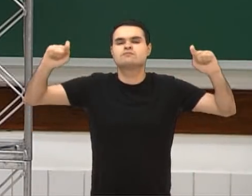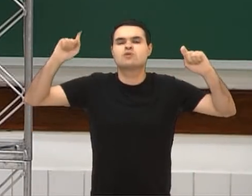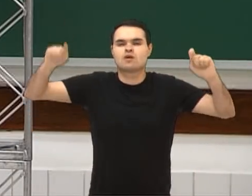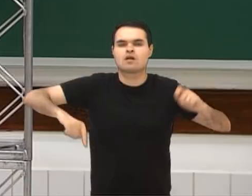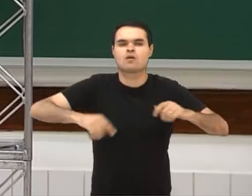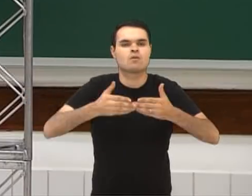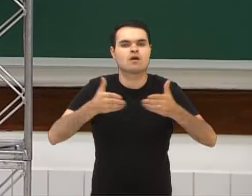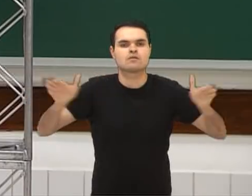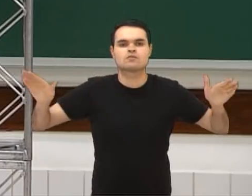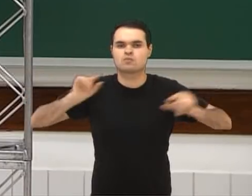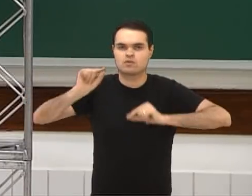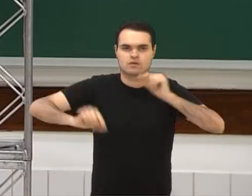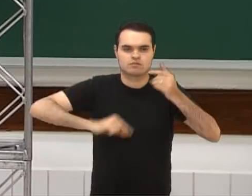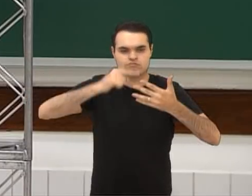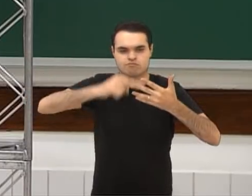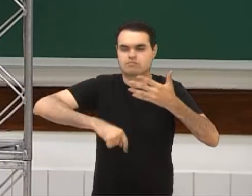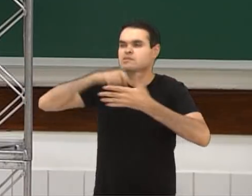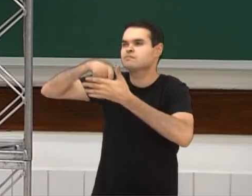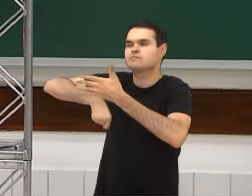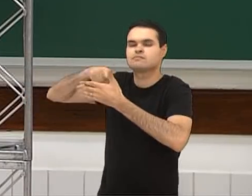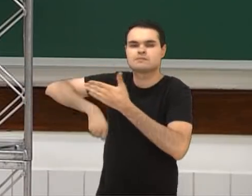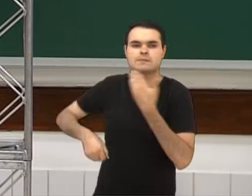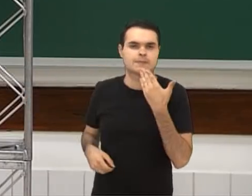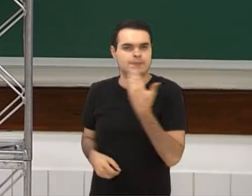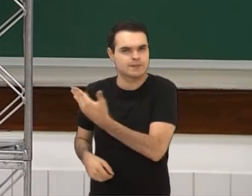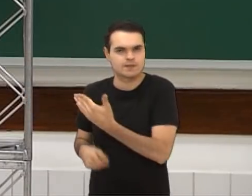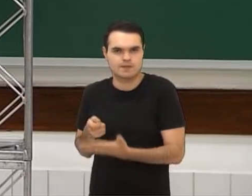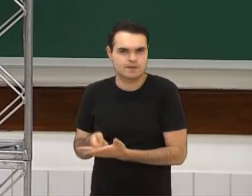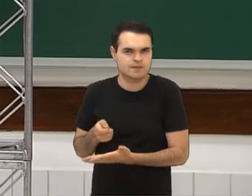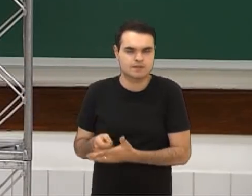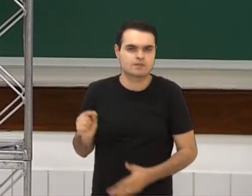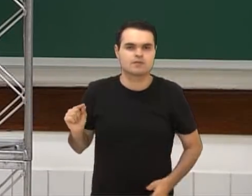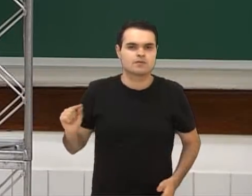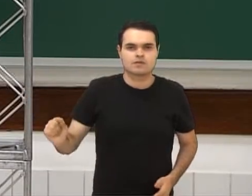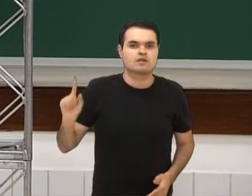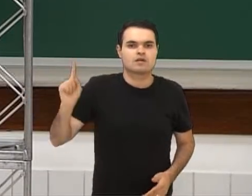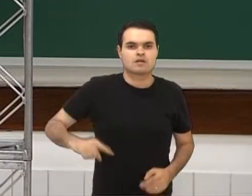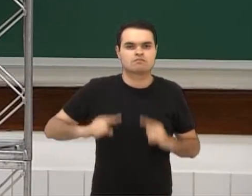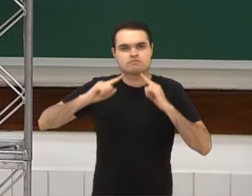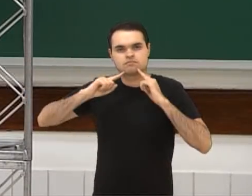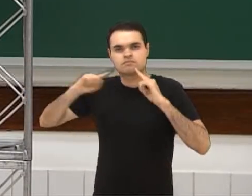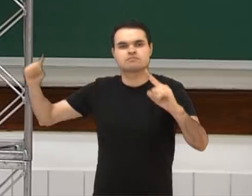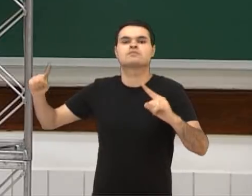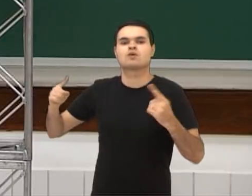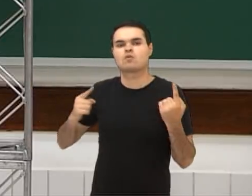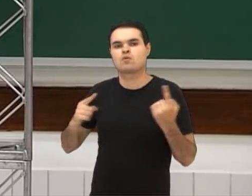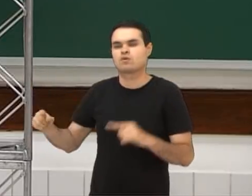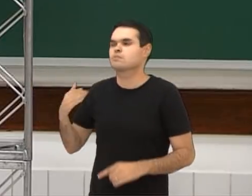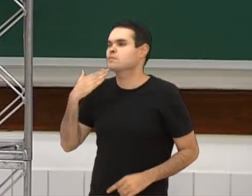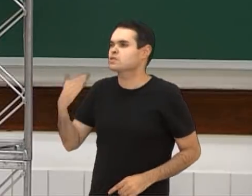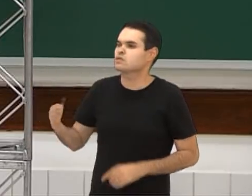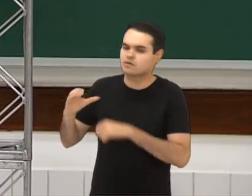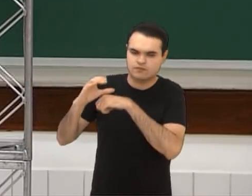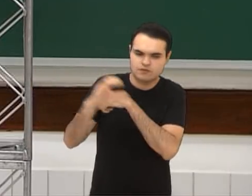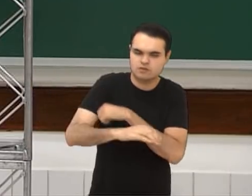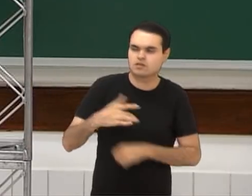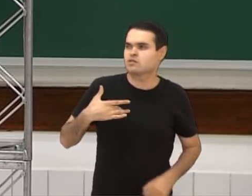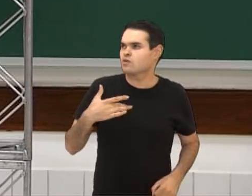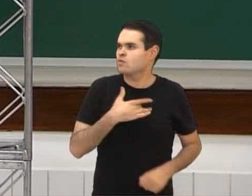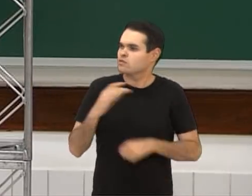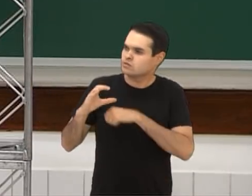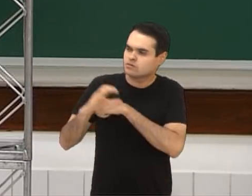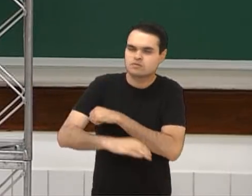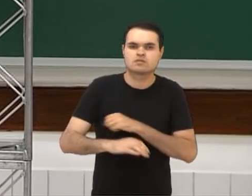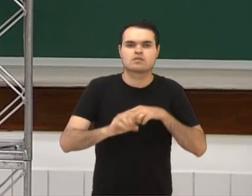ampliaram então suas reivindicações, suas exigências, passando a protestar pedindo mais investimentos em saúde